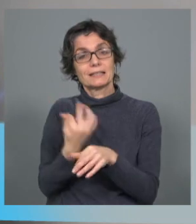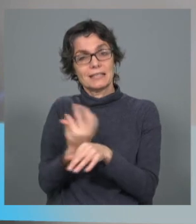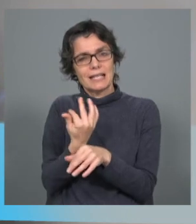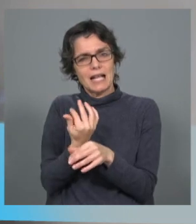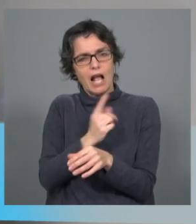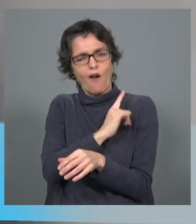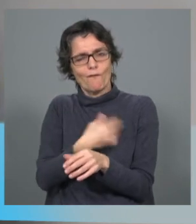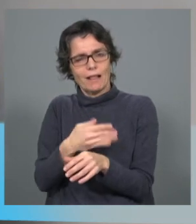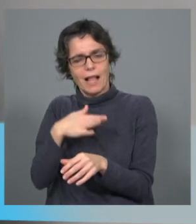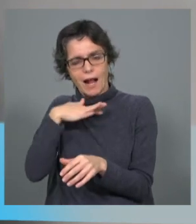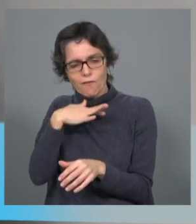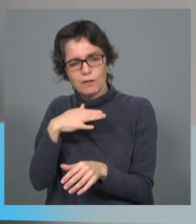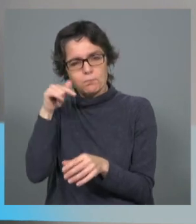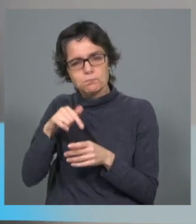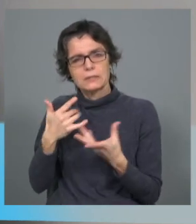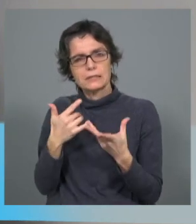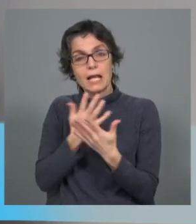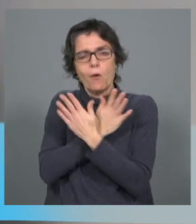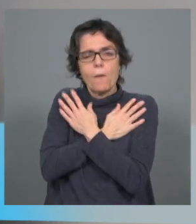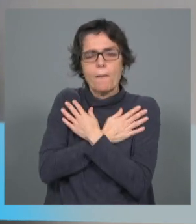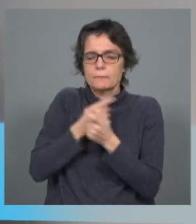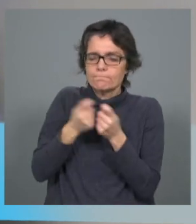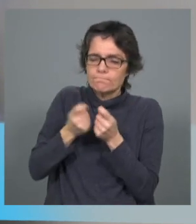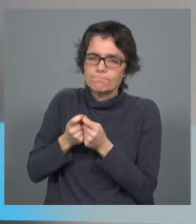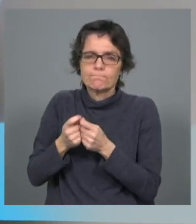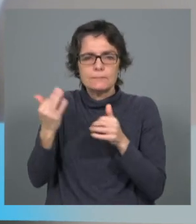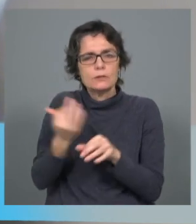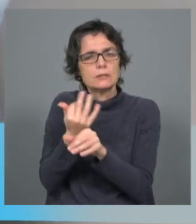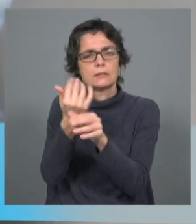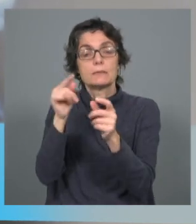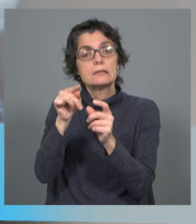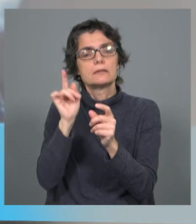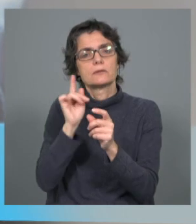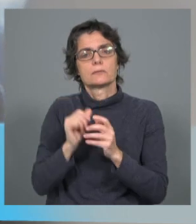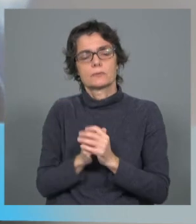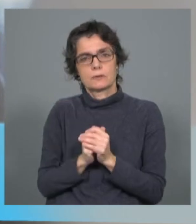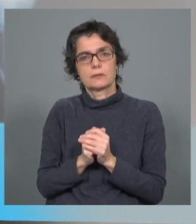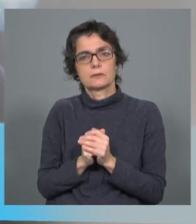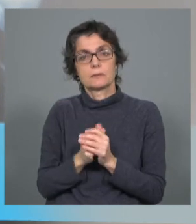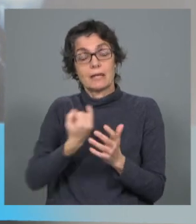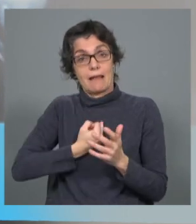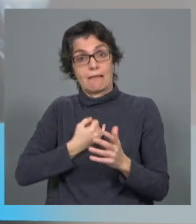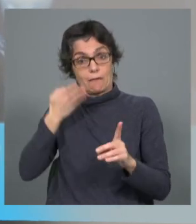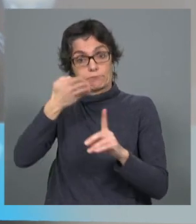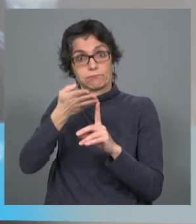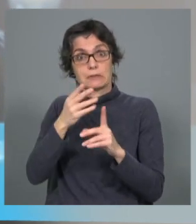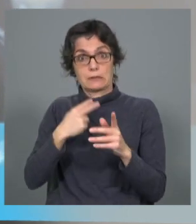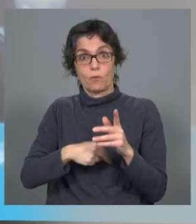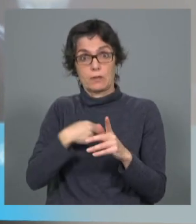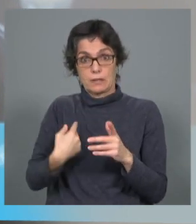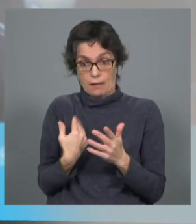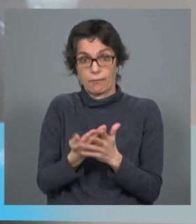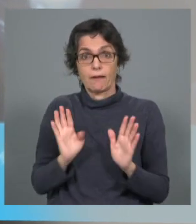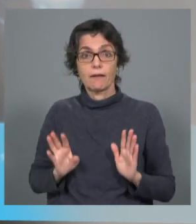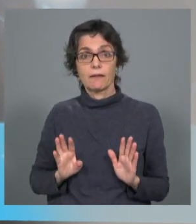família, do que é celebrar no conjunto dos amigos e como isso é uma das dimensões importantes da identidade e da missão cristã, juntamente depois